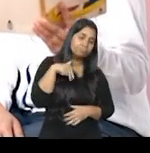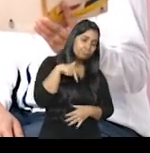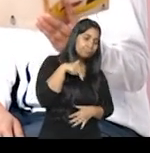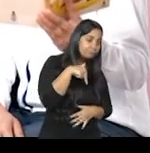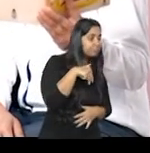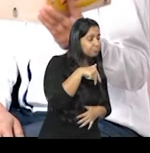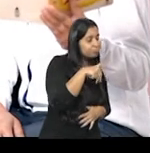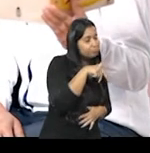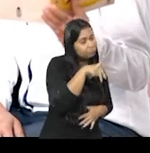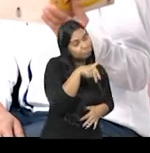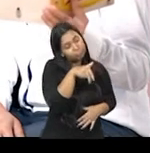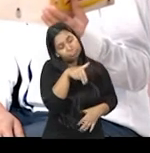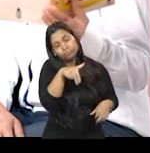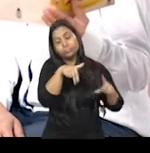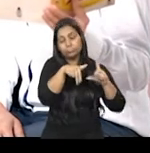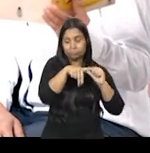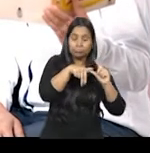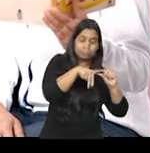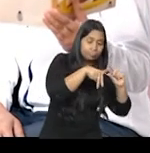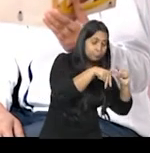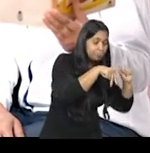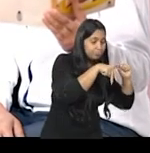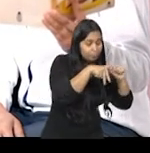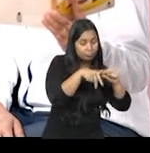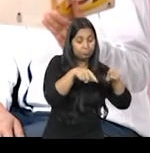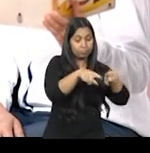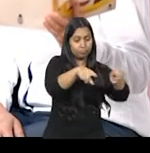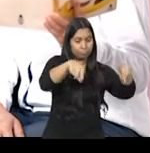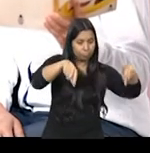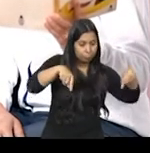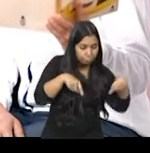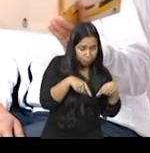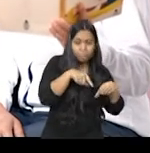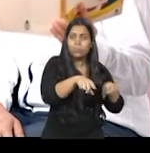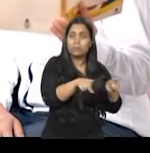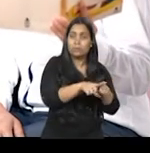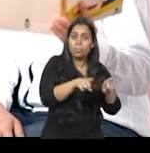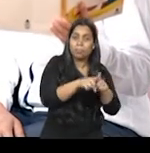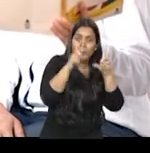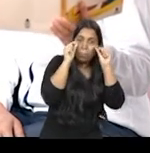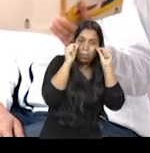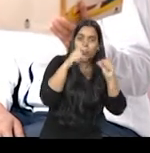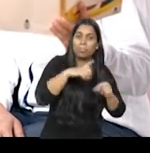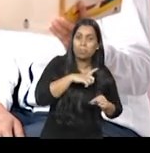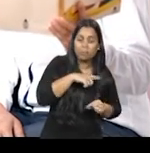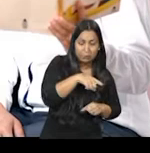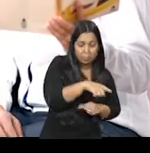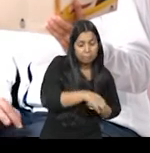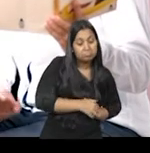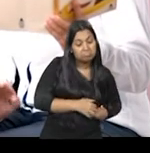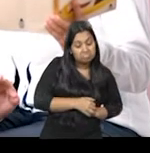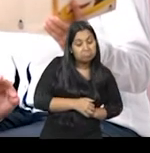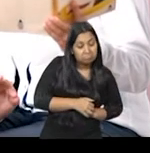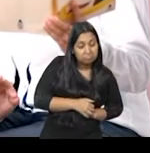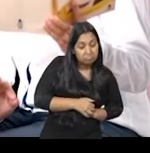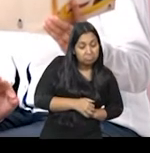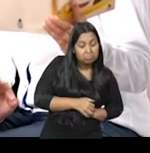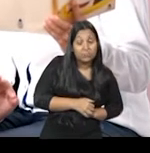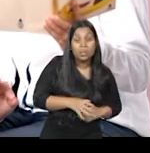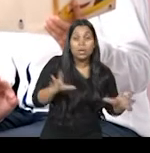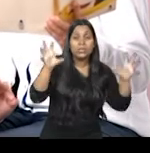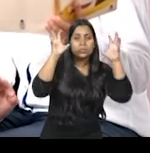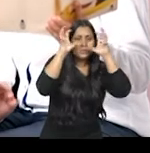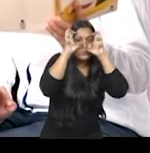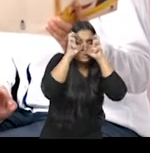cozinha. Mais sonolenta que eu está a área na sua perspectiva de ladrilhos. E